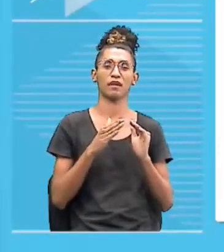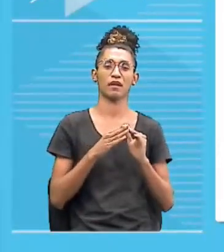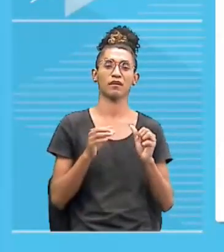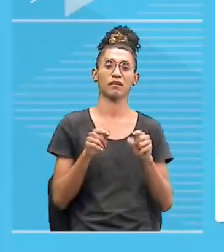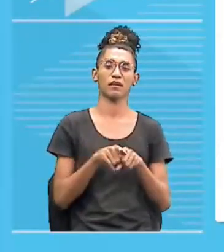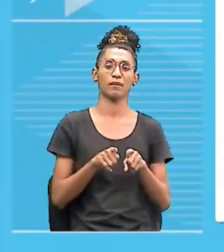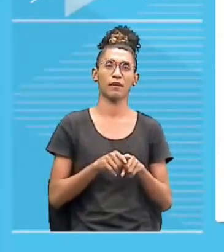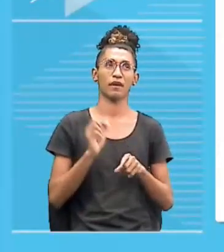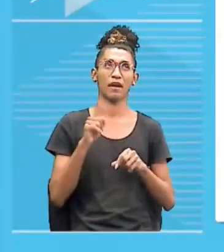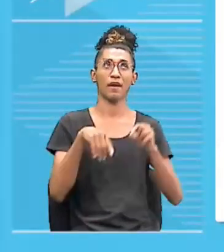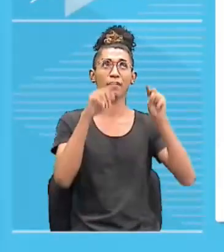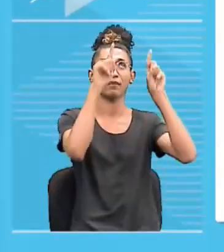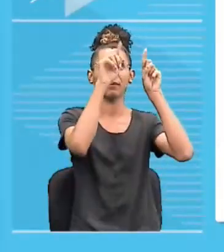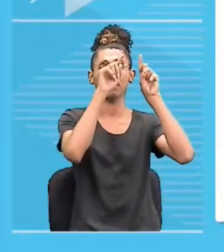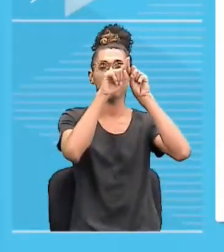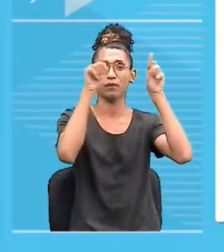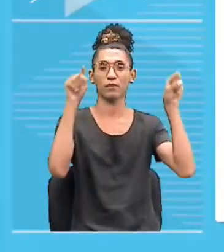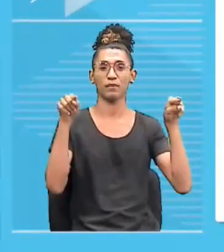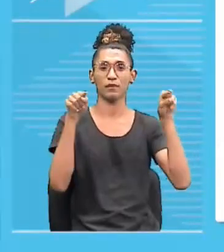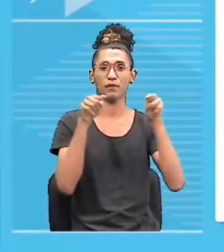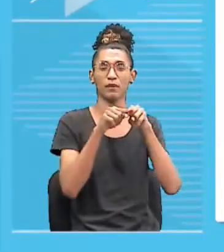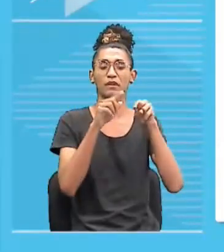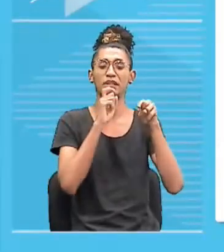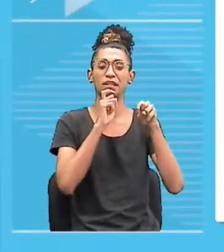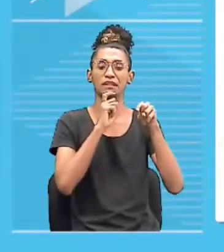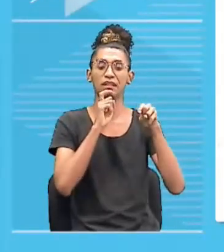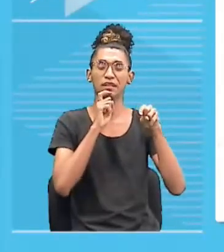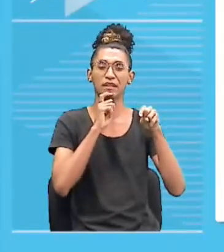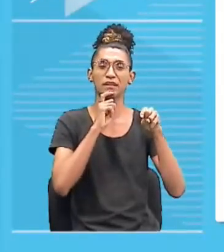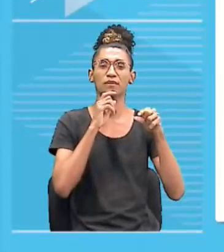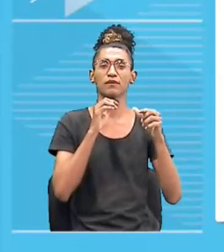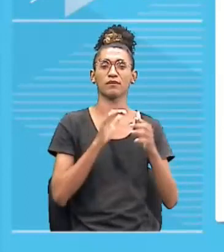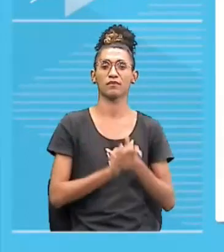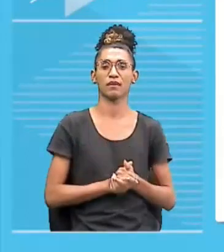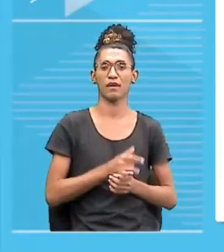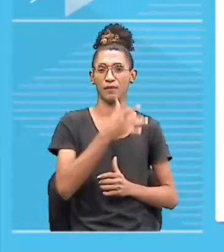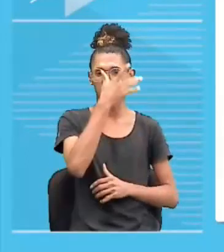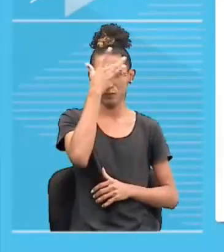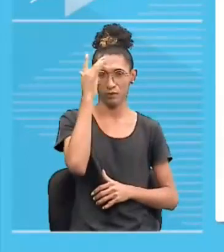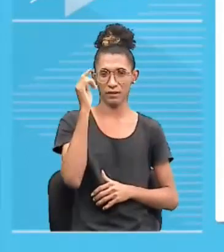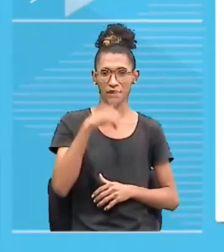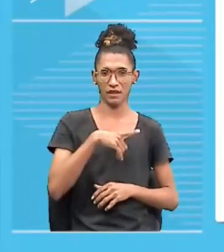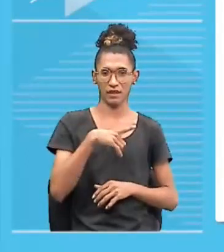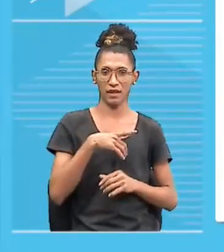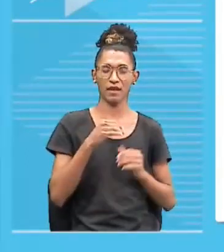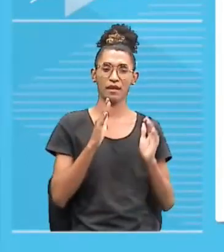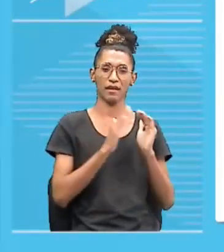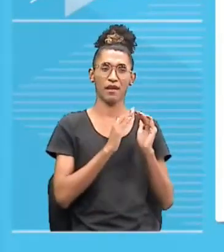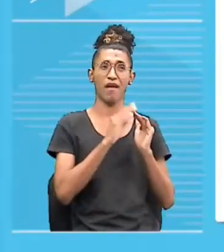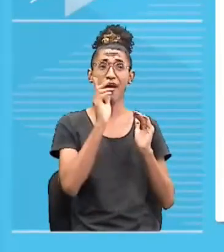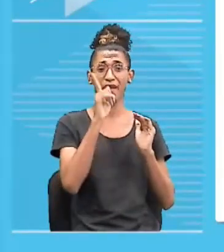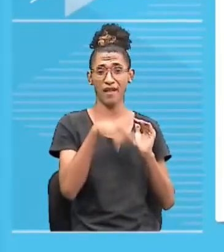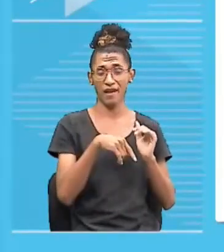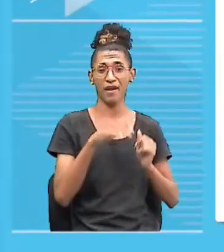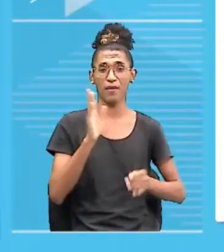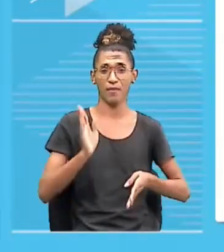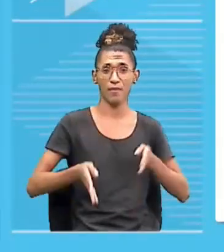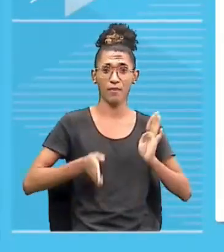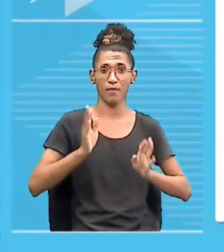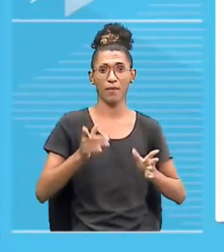certo? São os ar-condicionados, né? Quem tem ar-condicionado em casa, o ar-condicionado ele é um robô